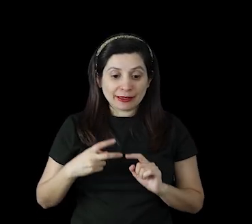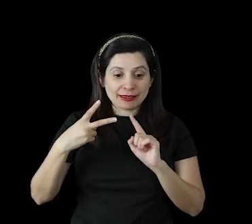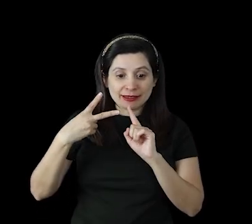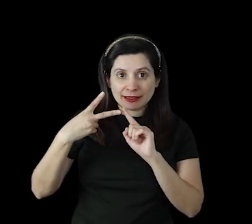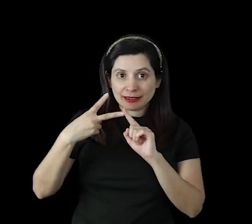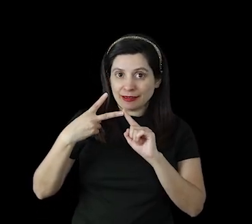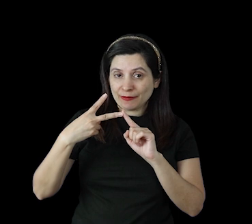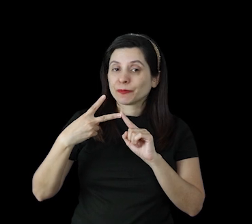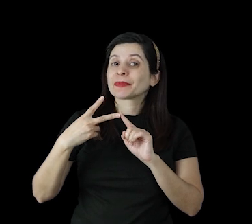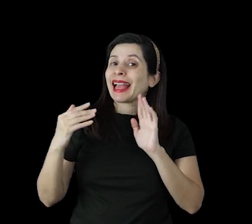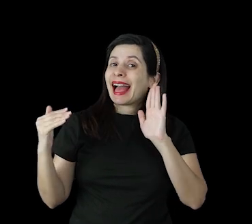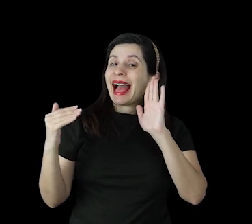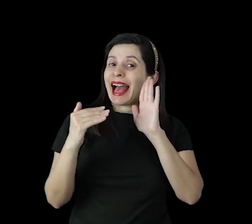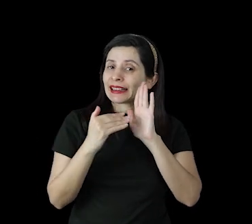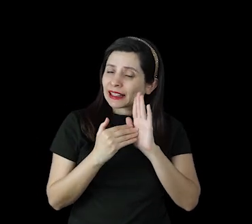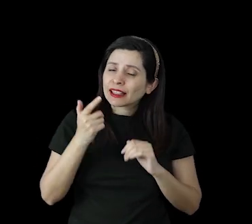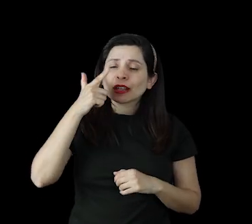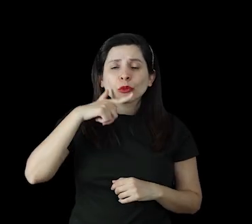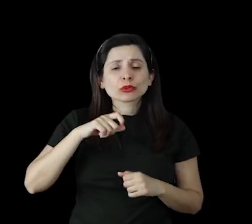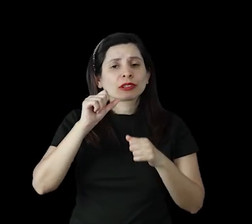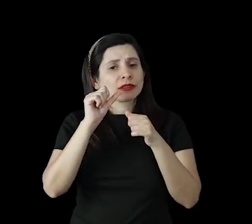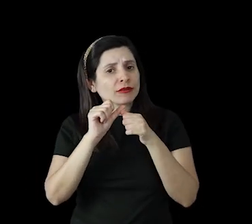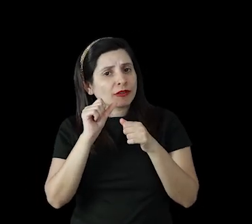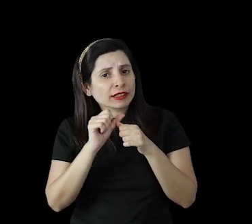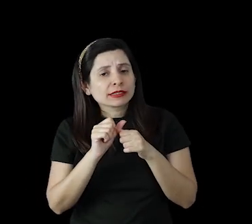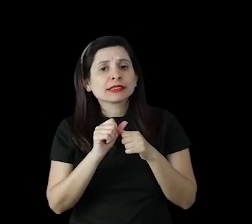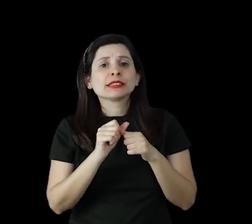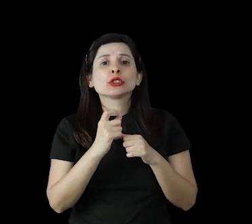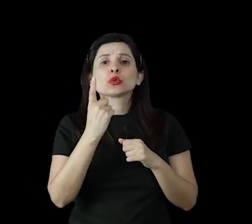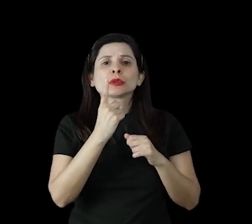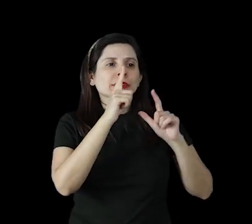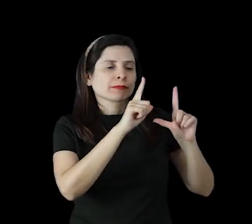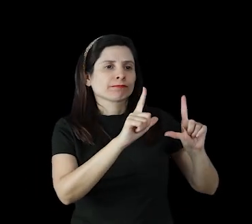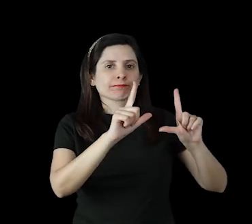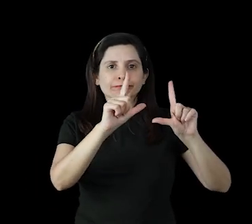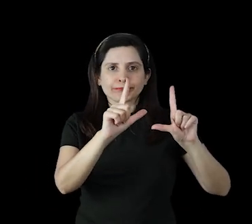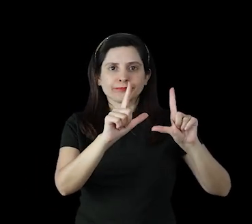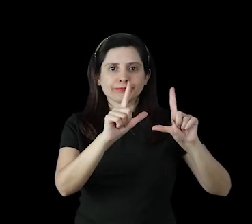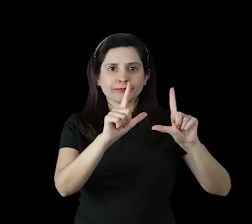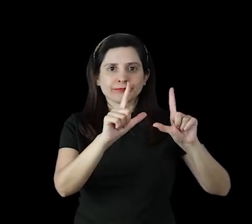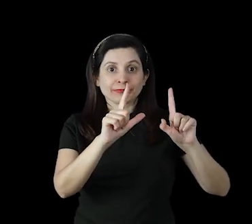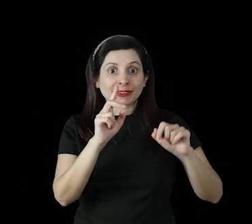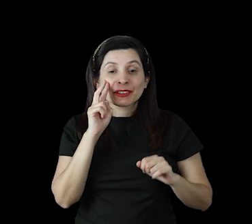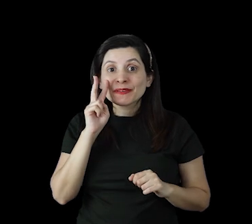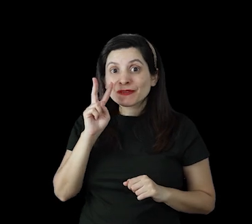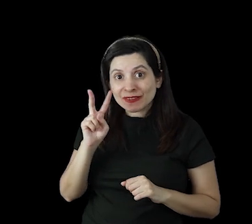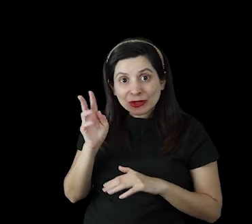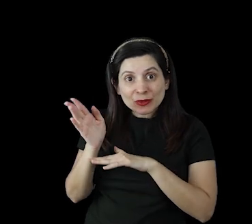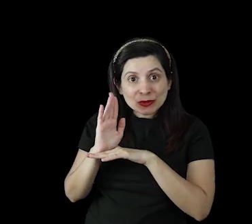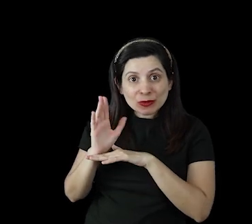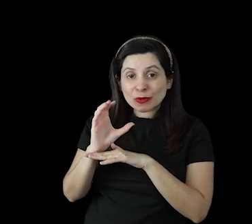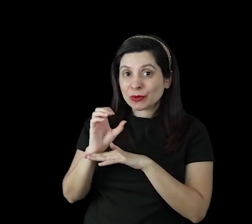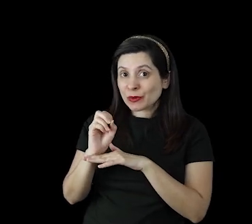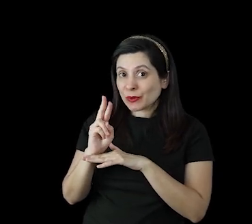reativo, até você consegue fazer isso num primeiro ato. Todo mundo viu aqui Coringa, o Arthur,